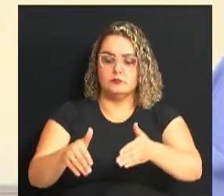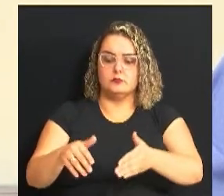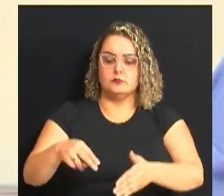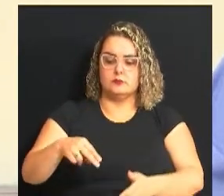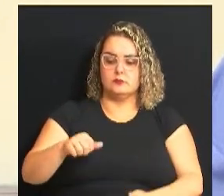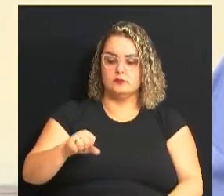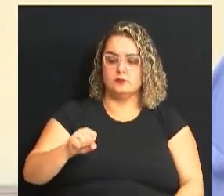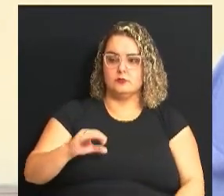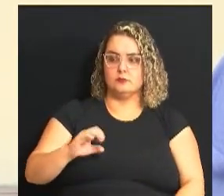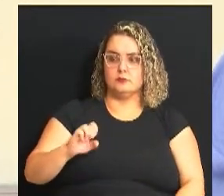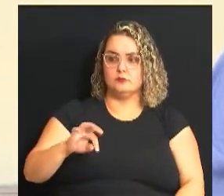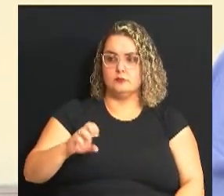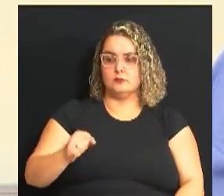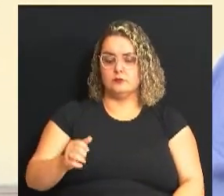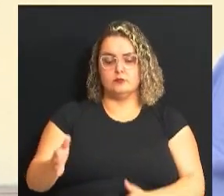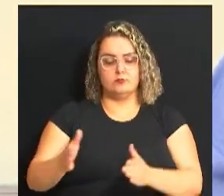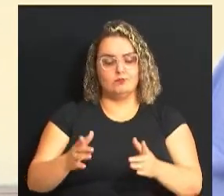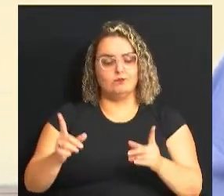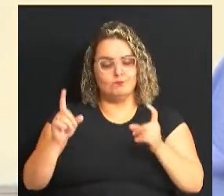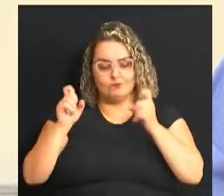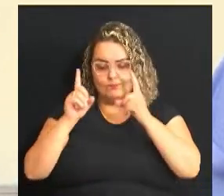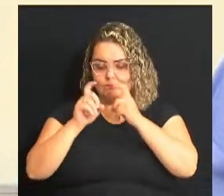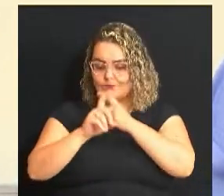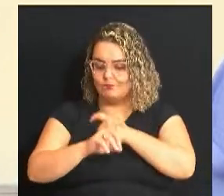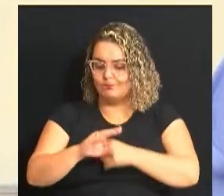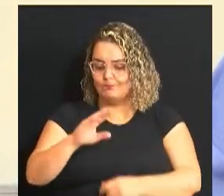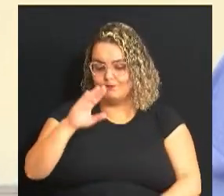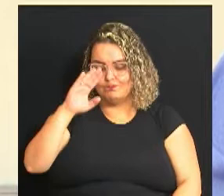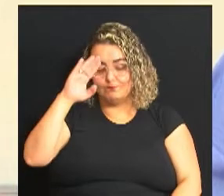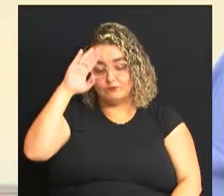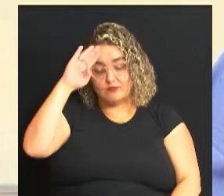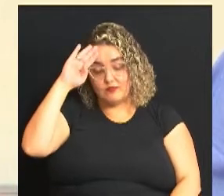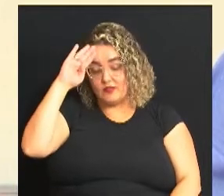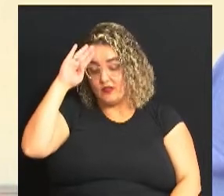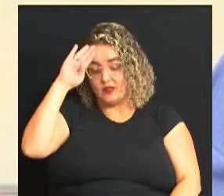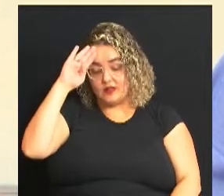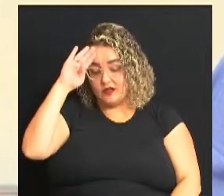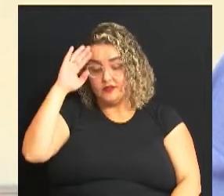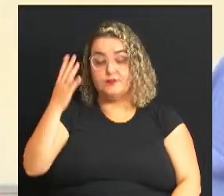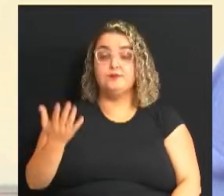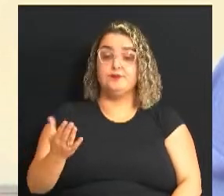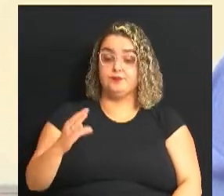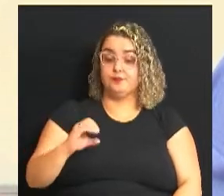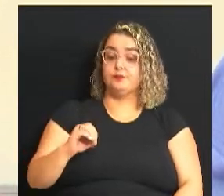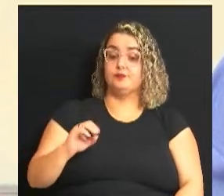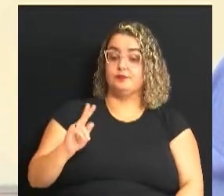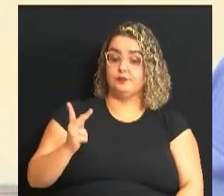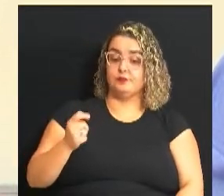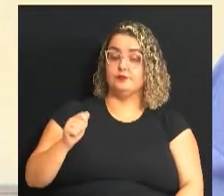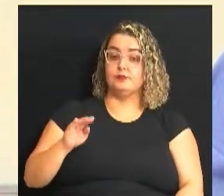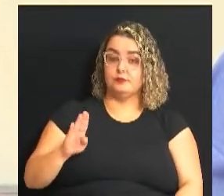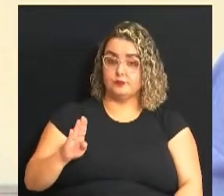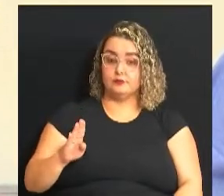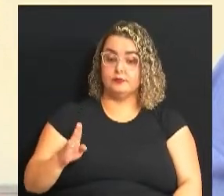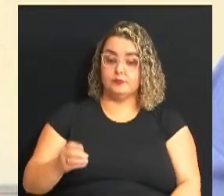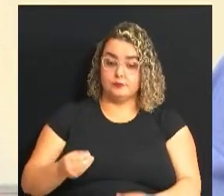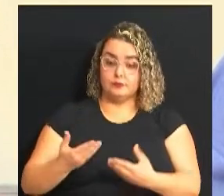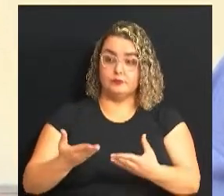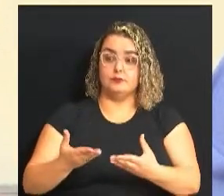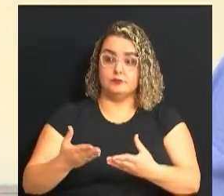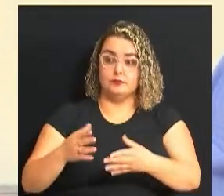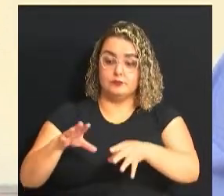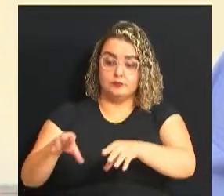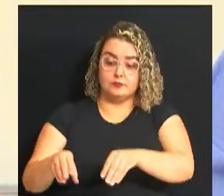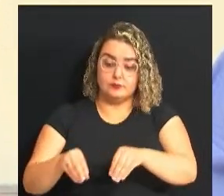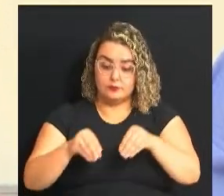situação dramática, né? A Coab tem promovido, na medida do possível, a remoção dessas